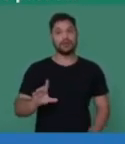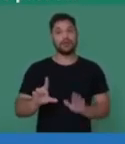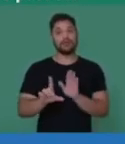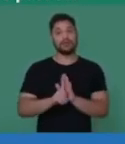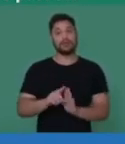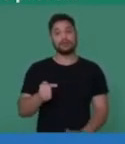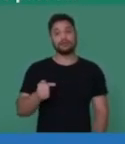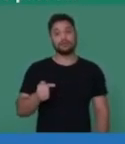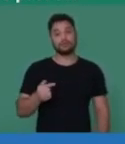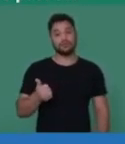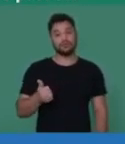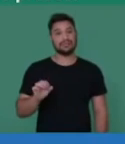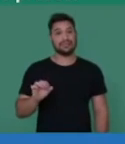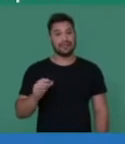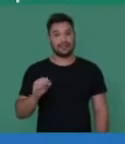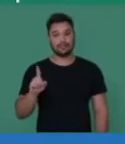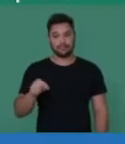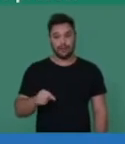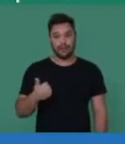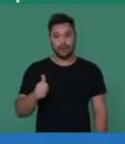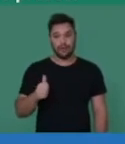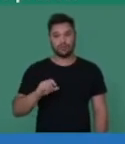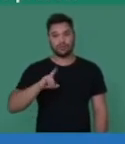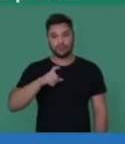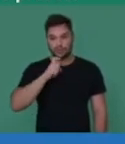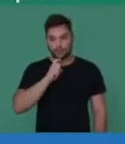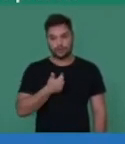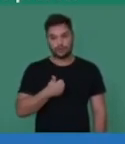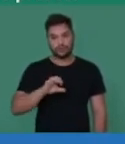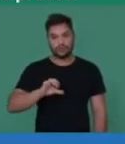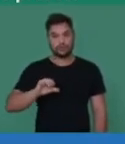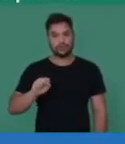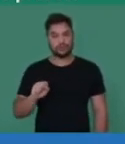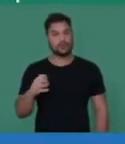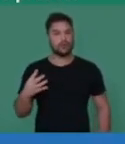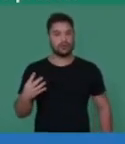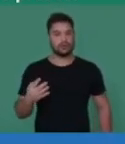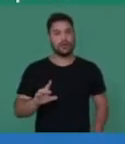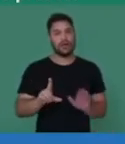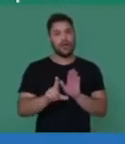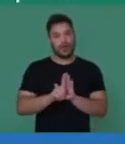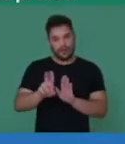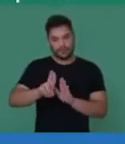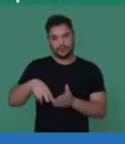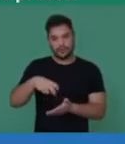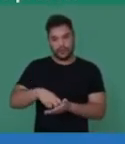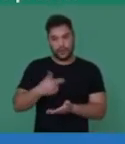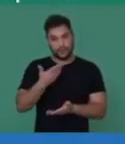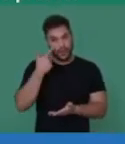nº 7.210, de 11 de julho de 1984,